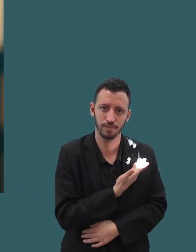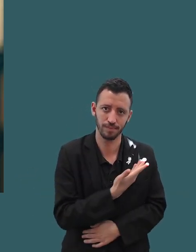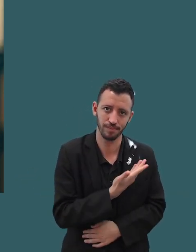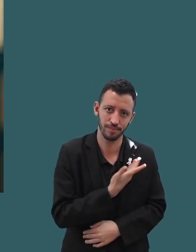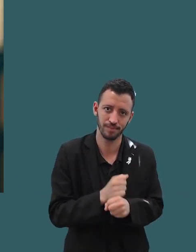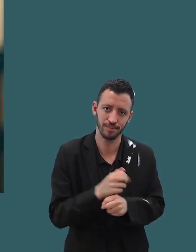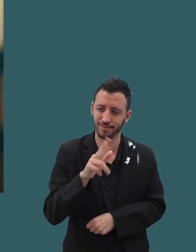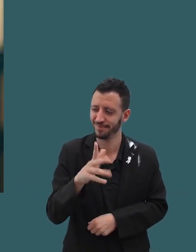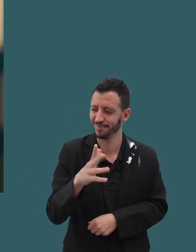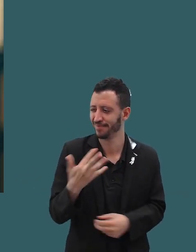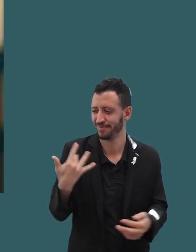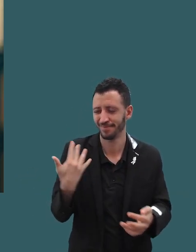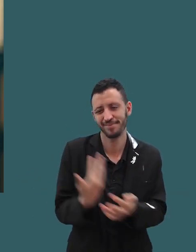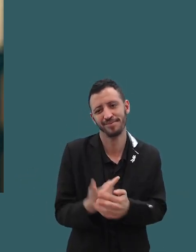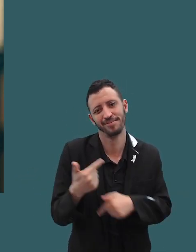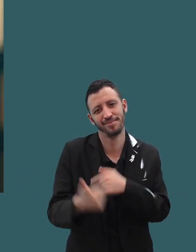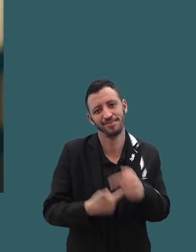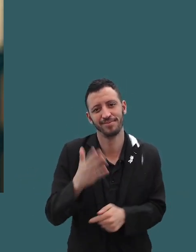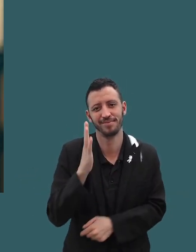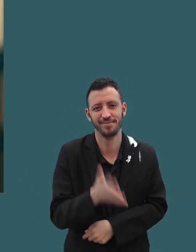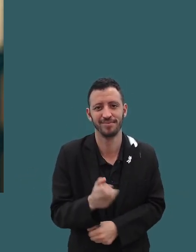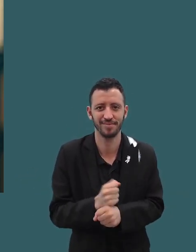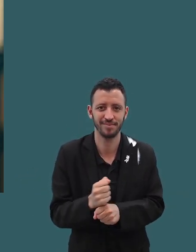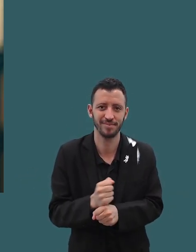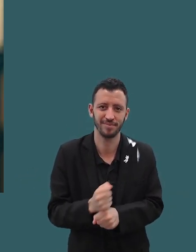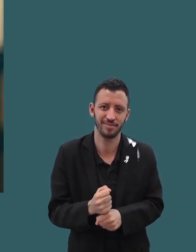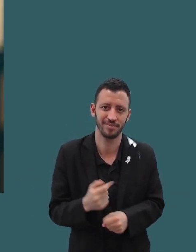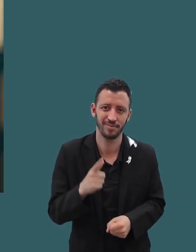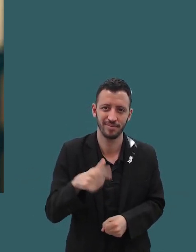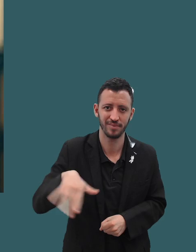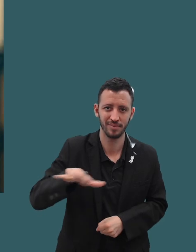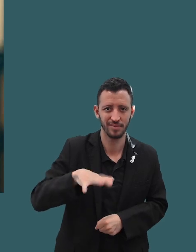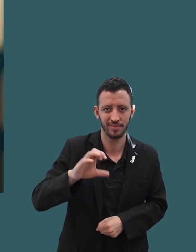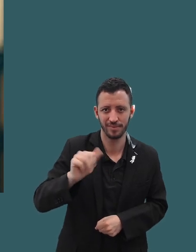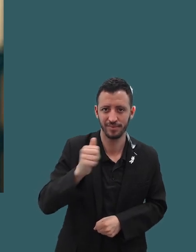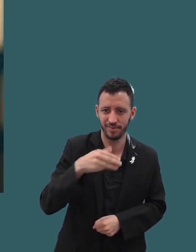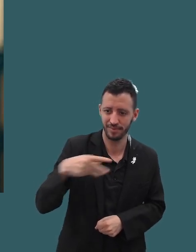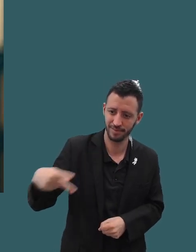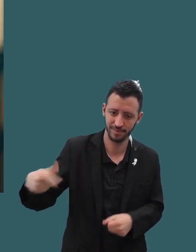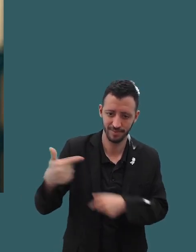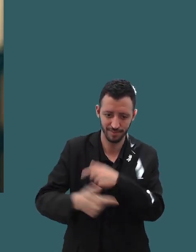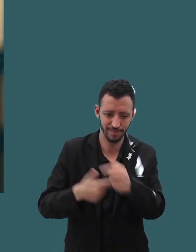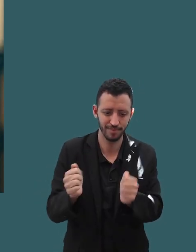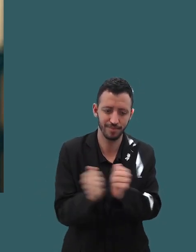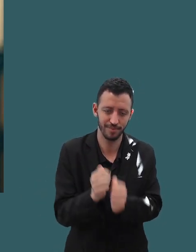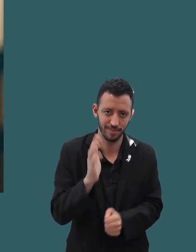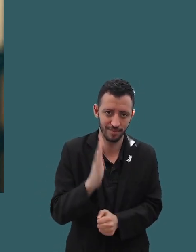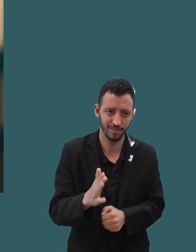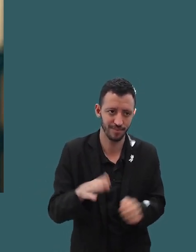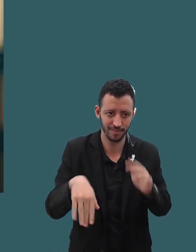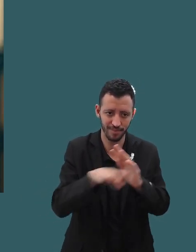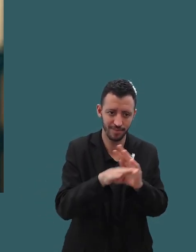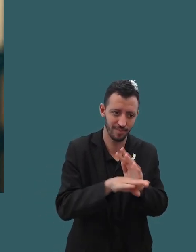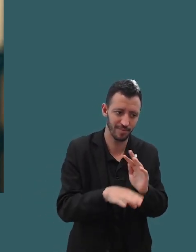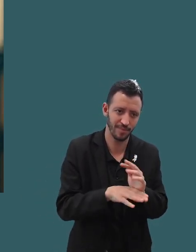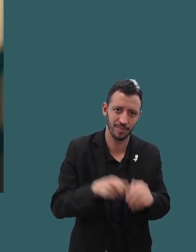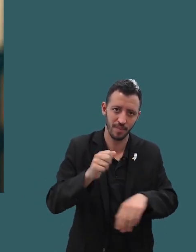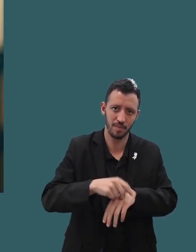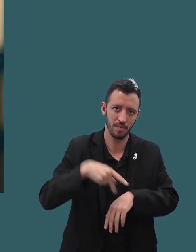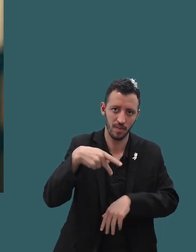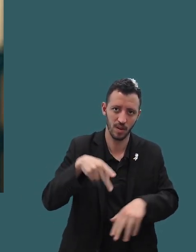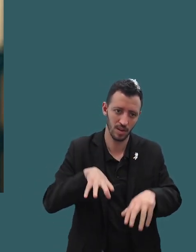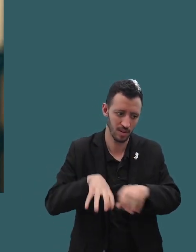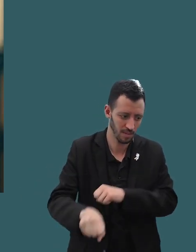minha amiga irmã, Graça Caldas, do Labijório Unicamp, e trabalhamos juntos no programa de pós-graduação